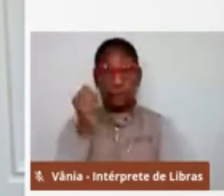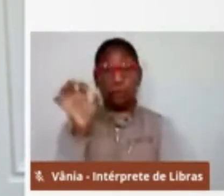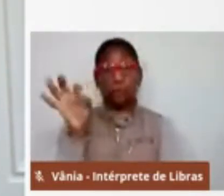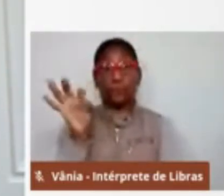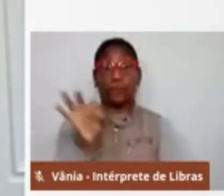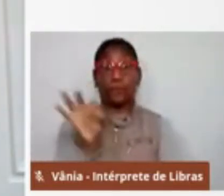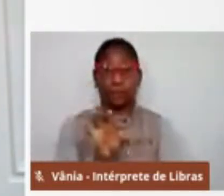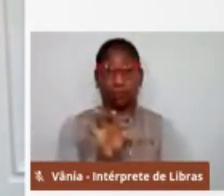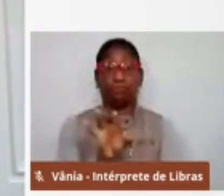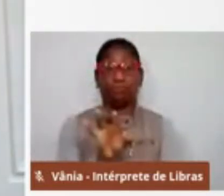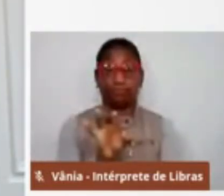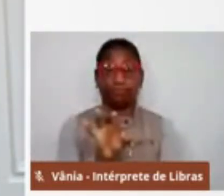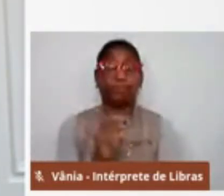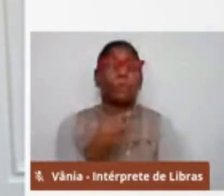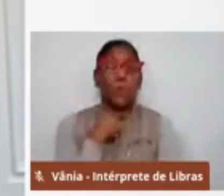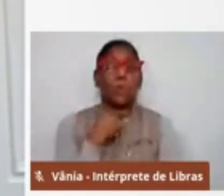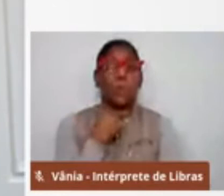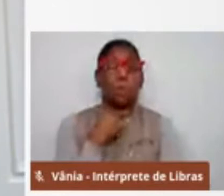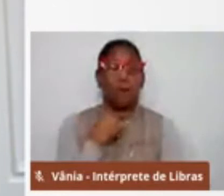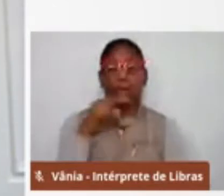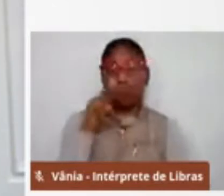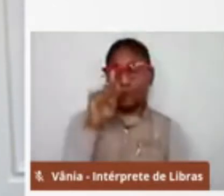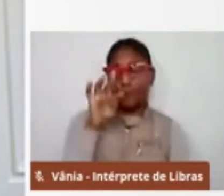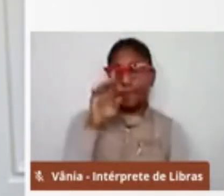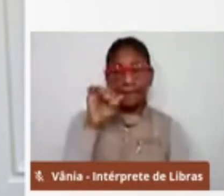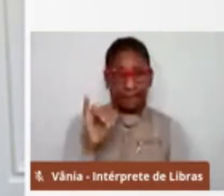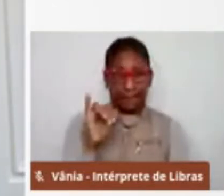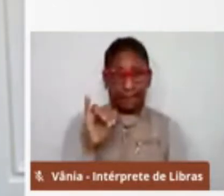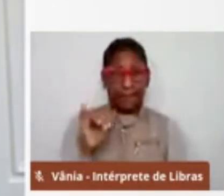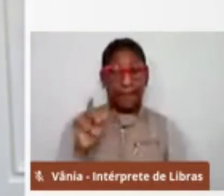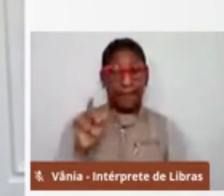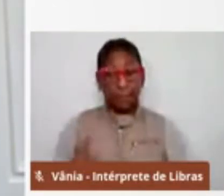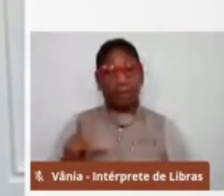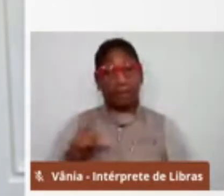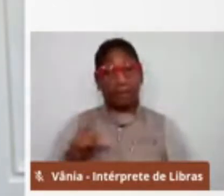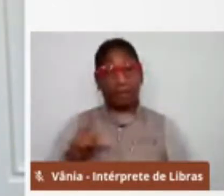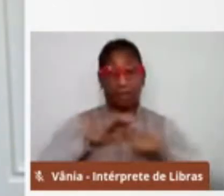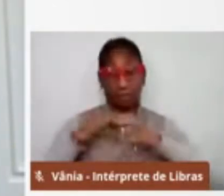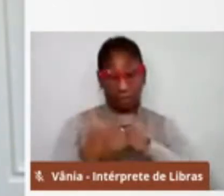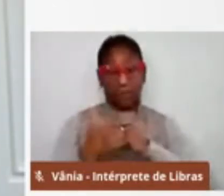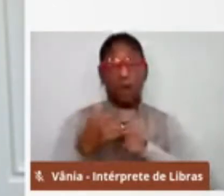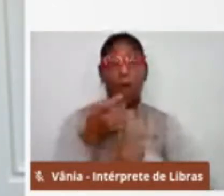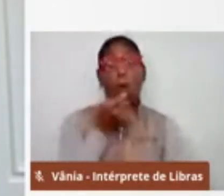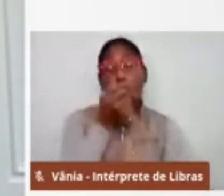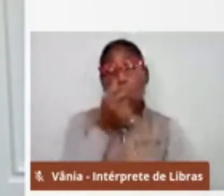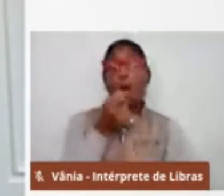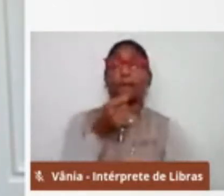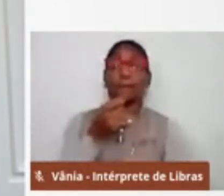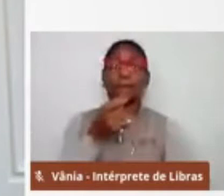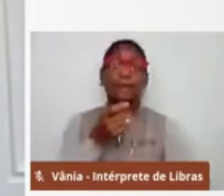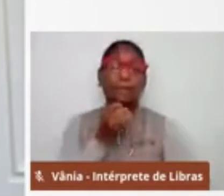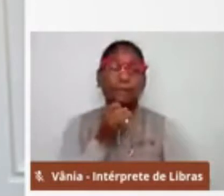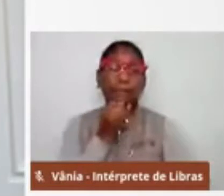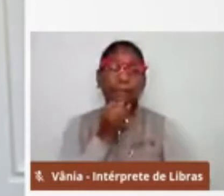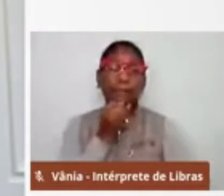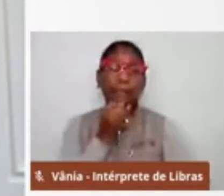48% de ocupação dos leitos de UTI por pacientes ou suspeitos ou confirmados para o coronavírus. Mais uma vez